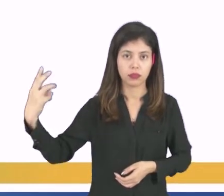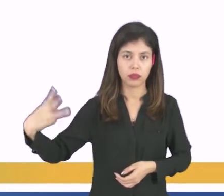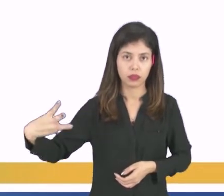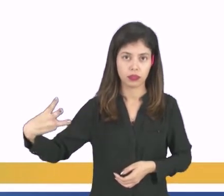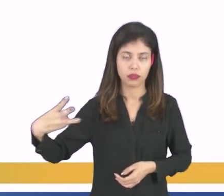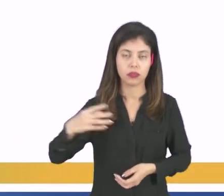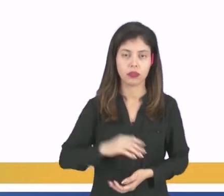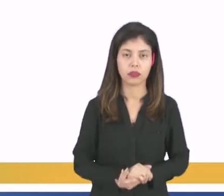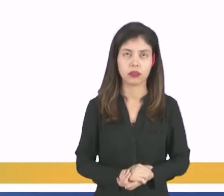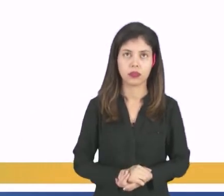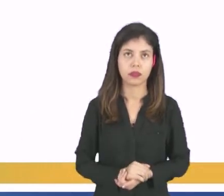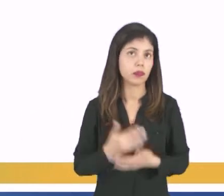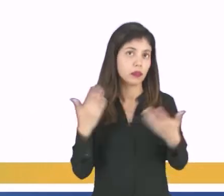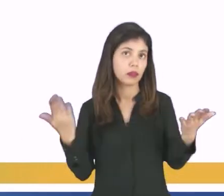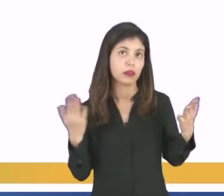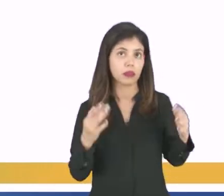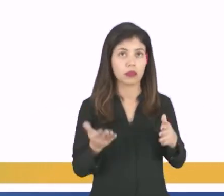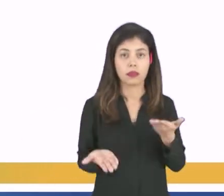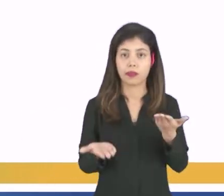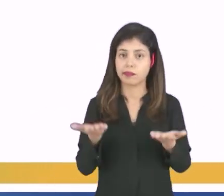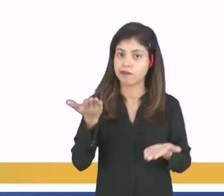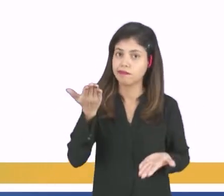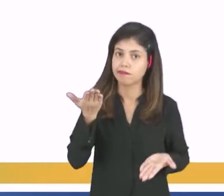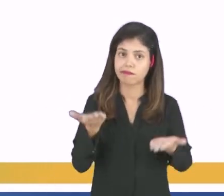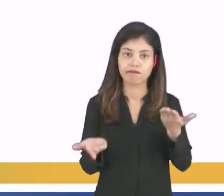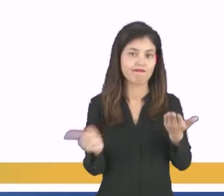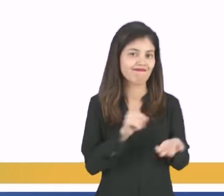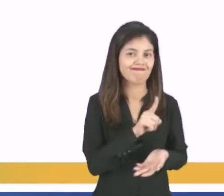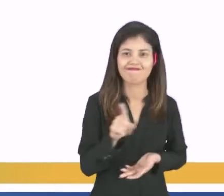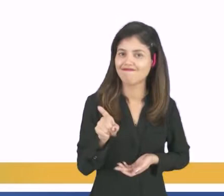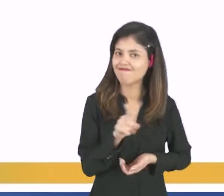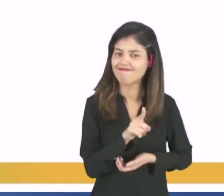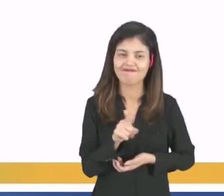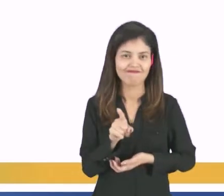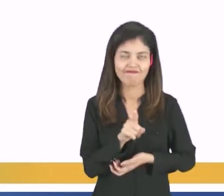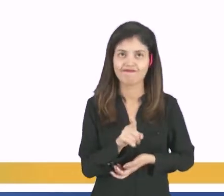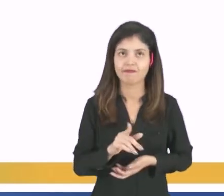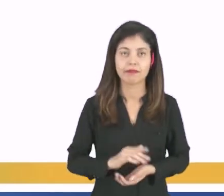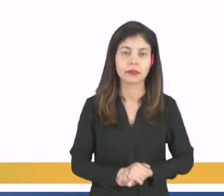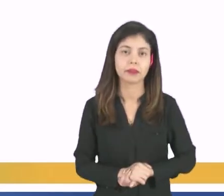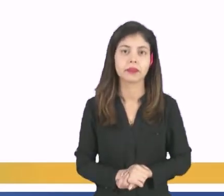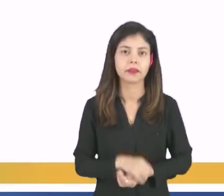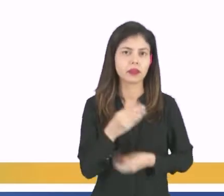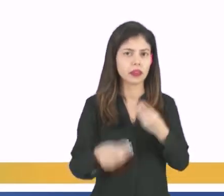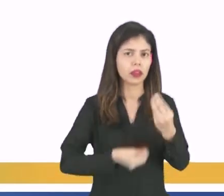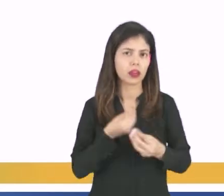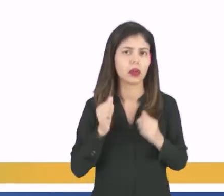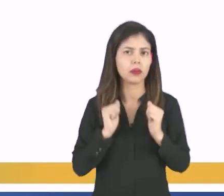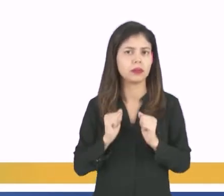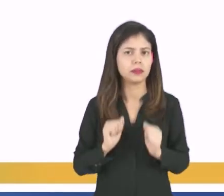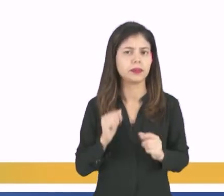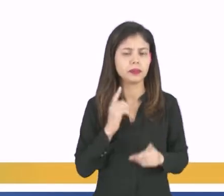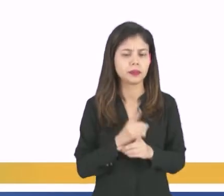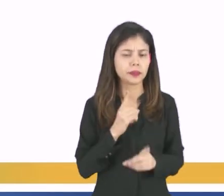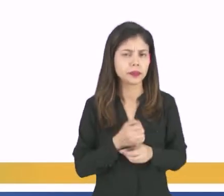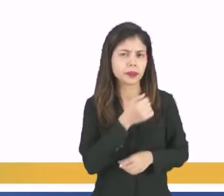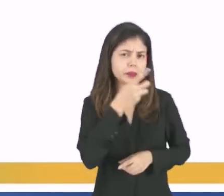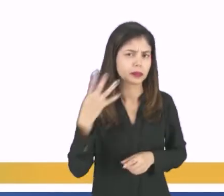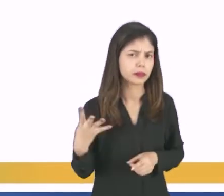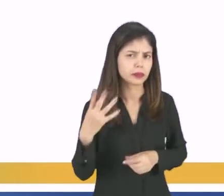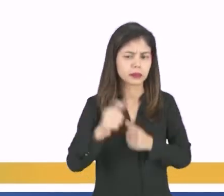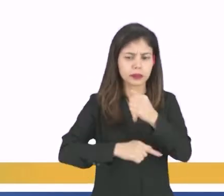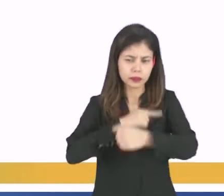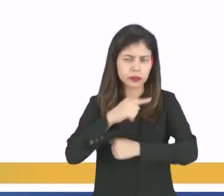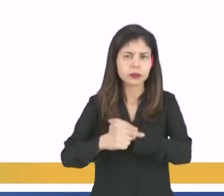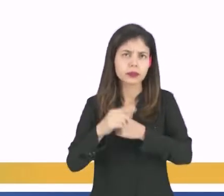cloro tem 3. Então, essa equação ela também não está balanceada. E como que a gente pode identificar essa quantidade